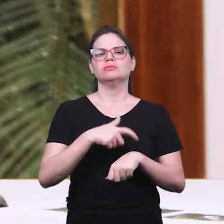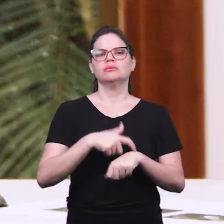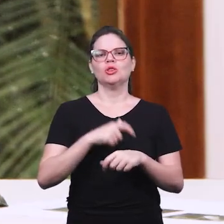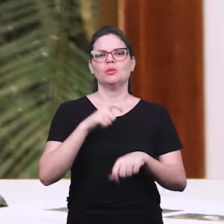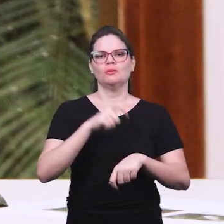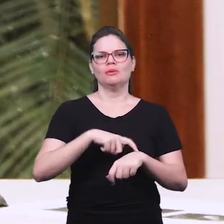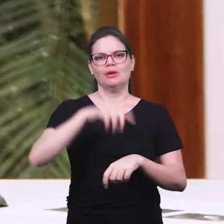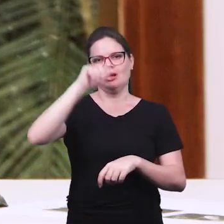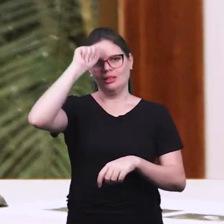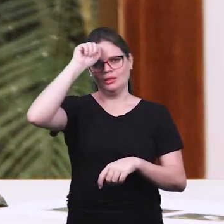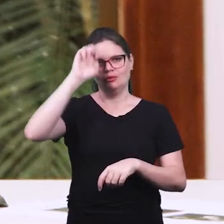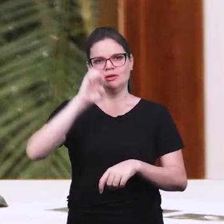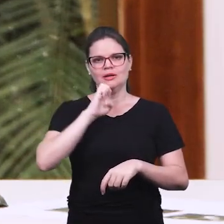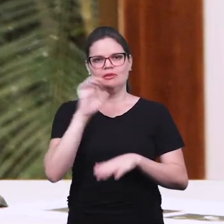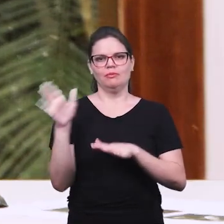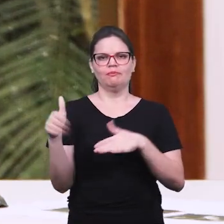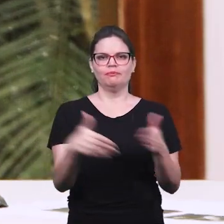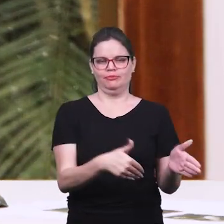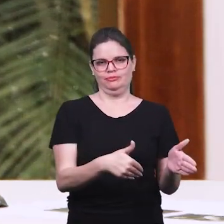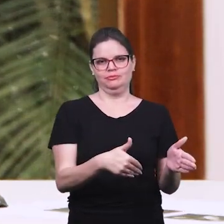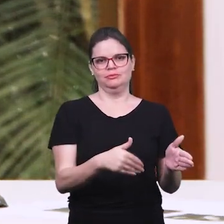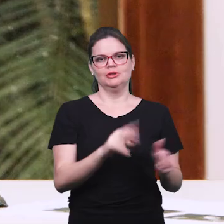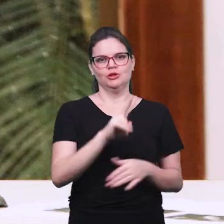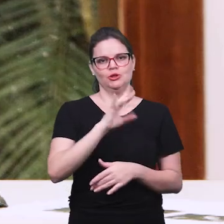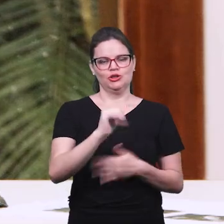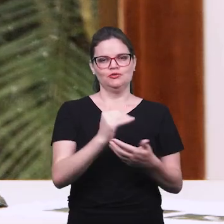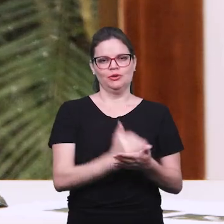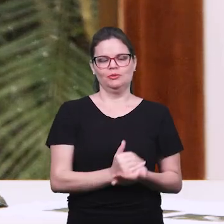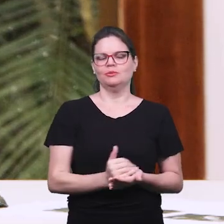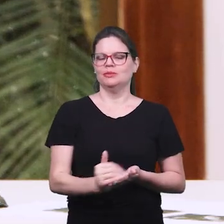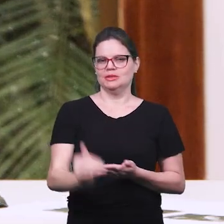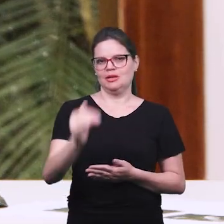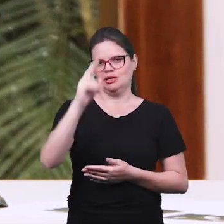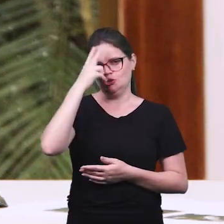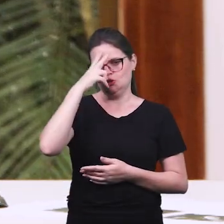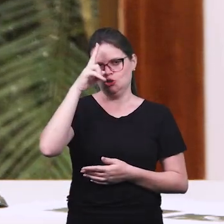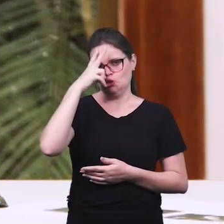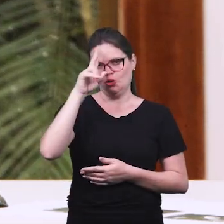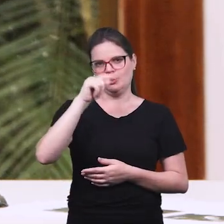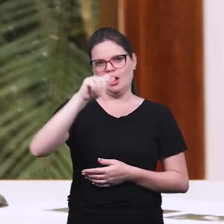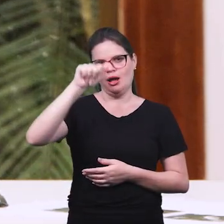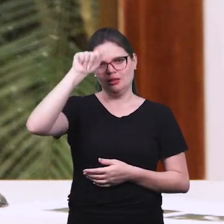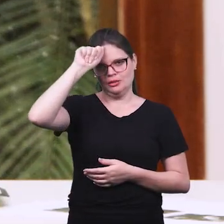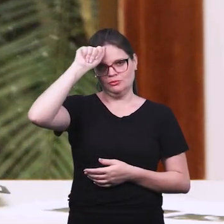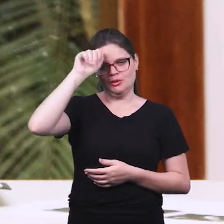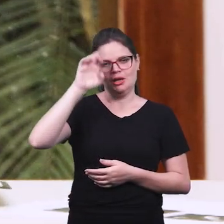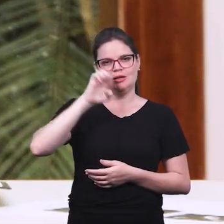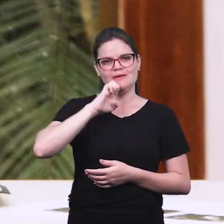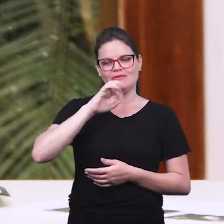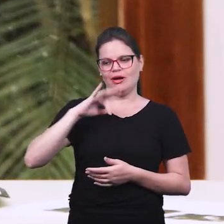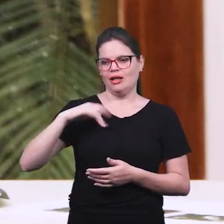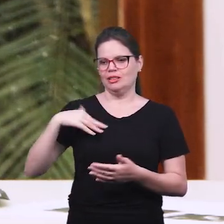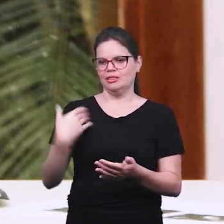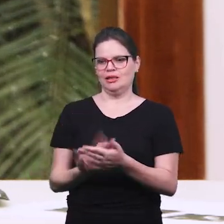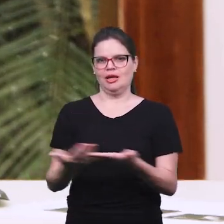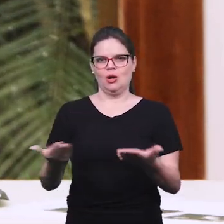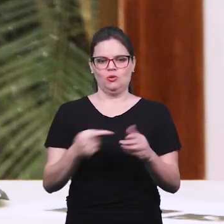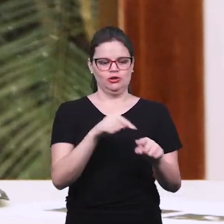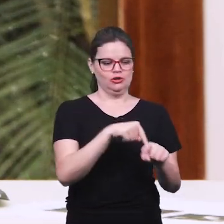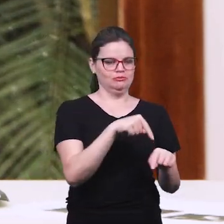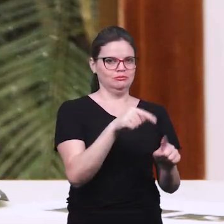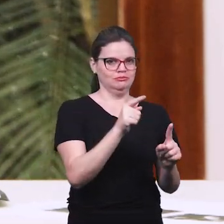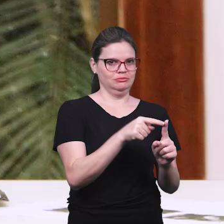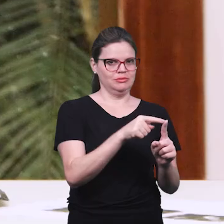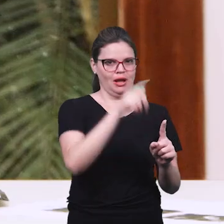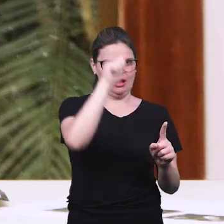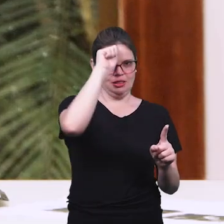falar dessa história desde Adão até os presentes dias. E vamos dar início